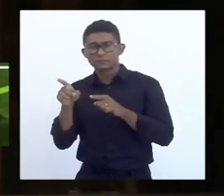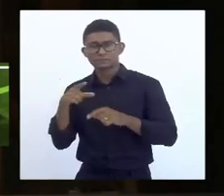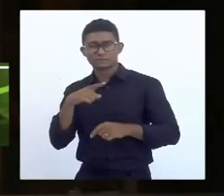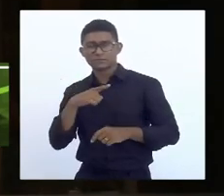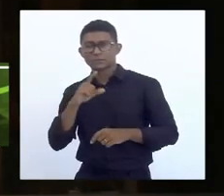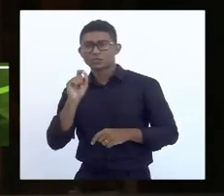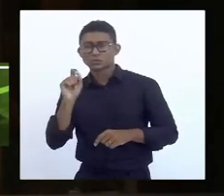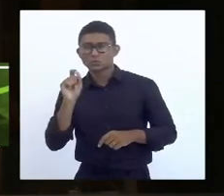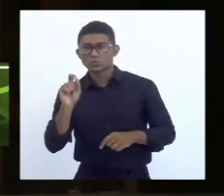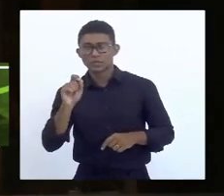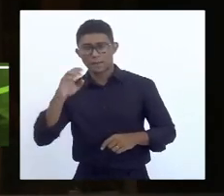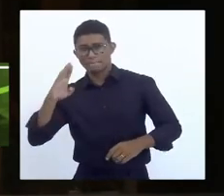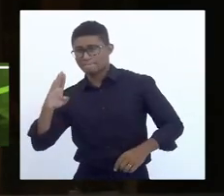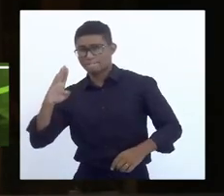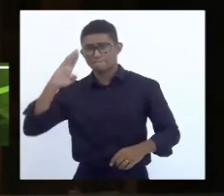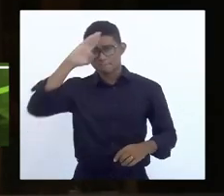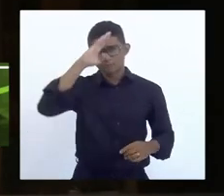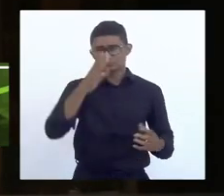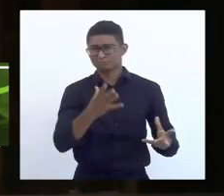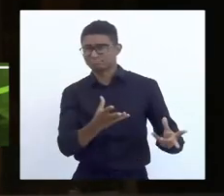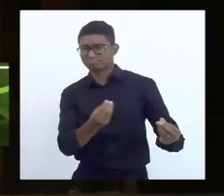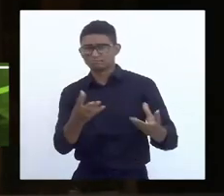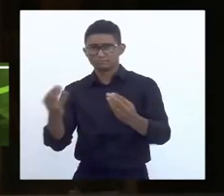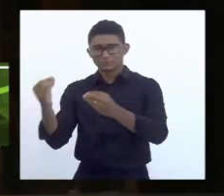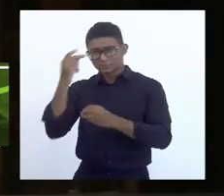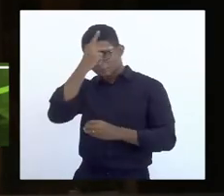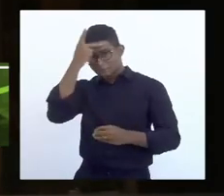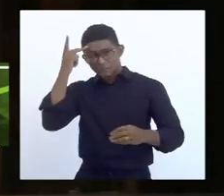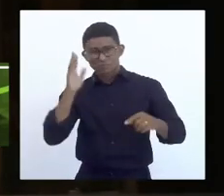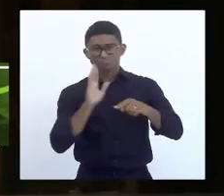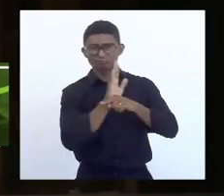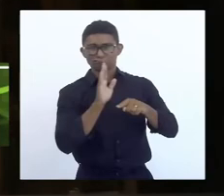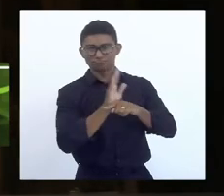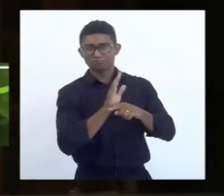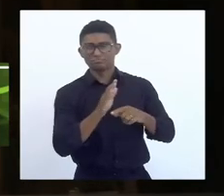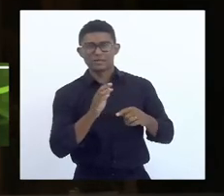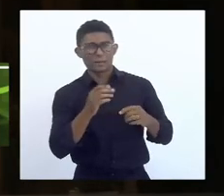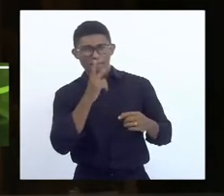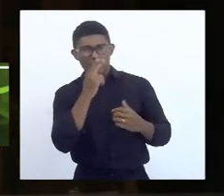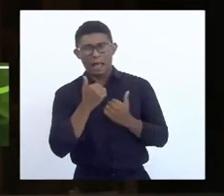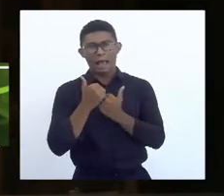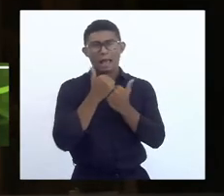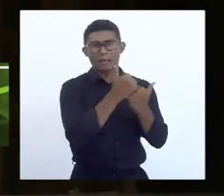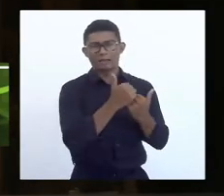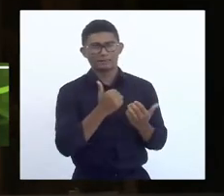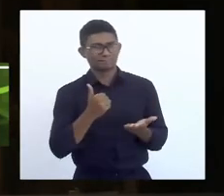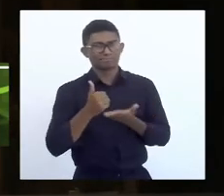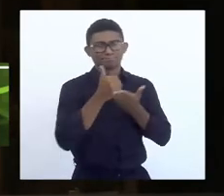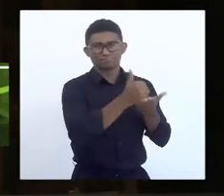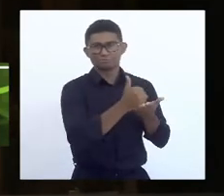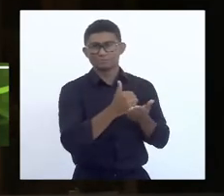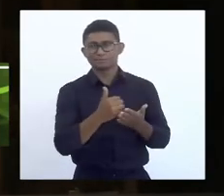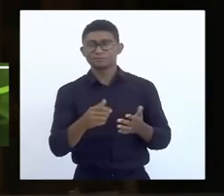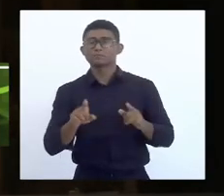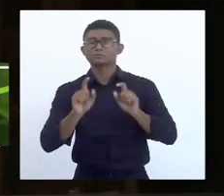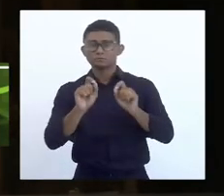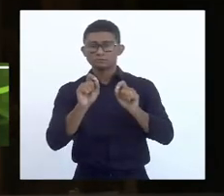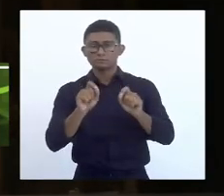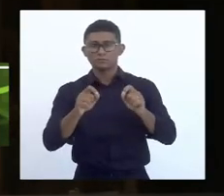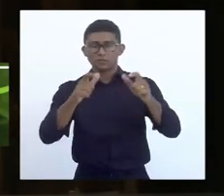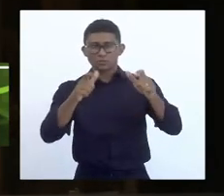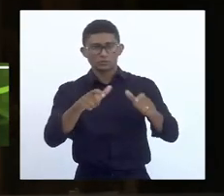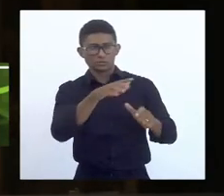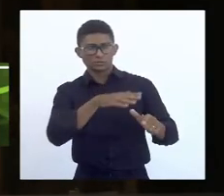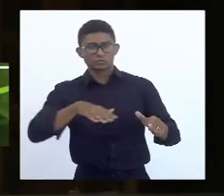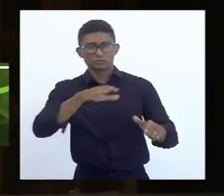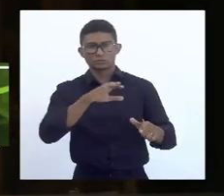gente segue por lá, resistindo, que é o território da Baixada Fluminense, saúdo também algumas companheiras da Baixada que estão aqui. Eu